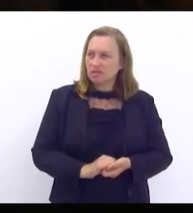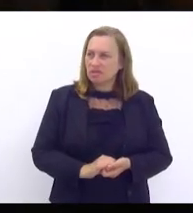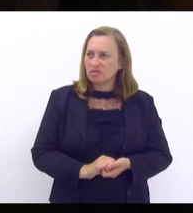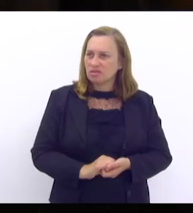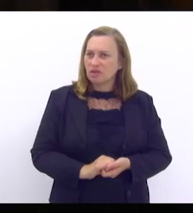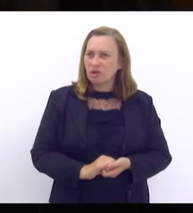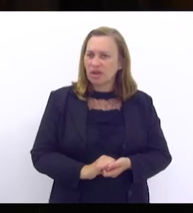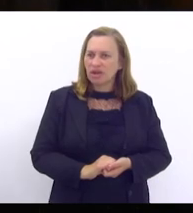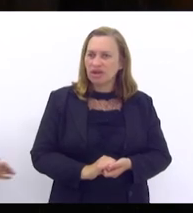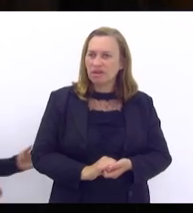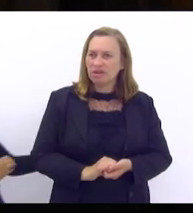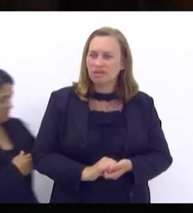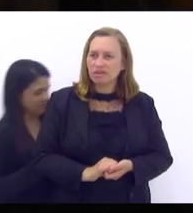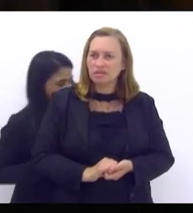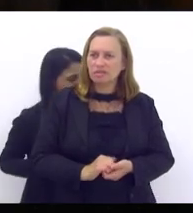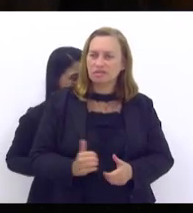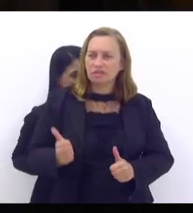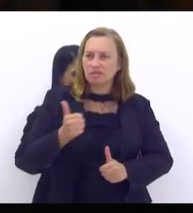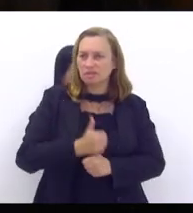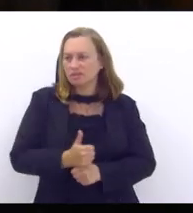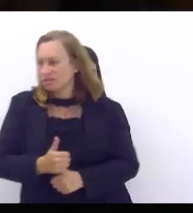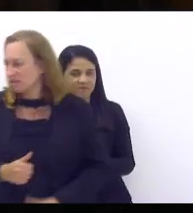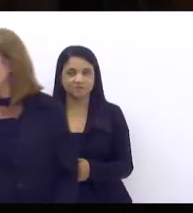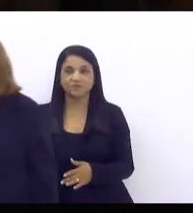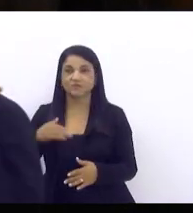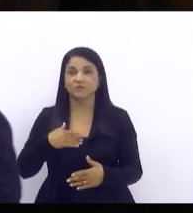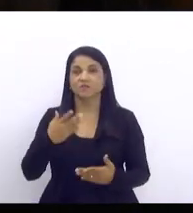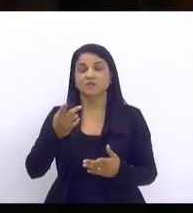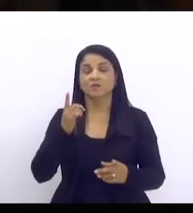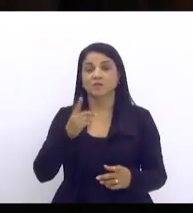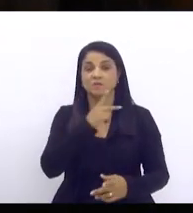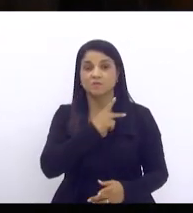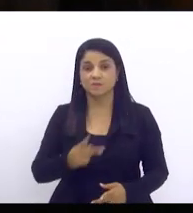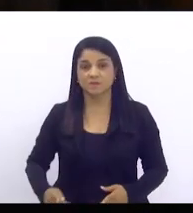E a presidente do PT descobre